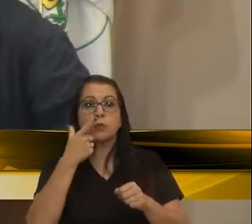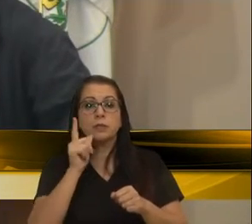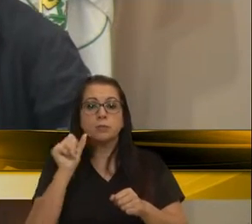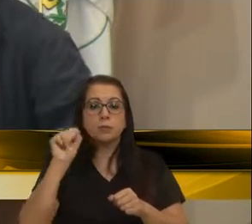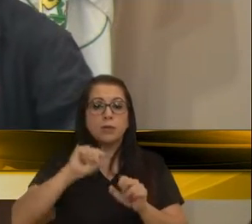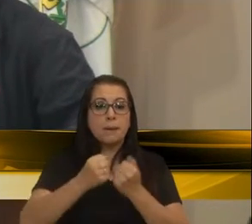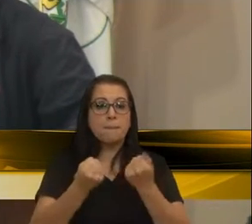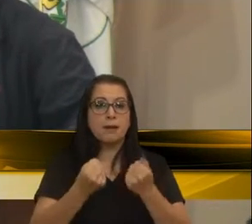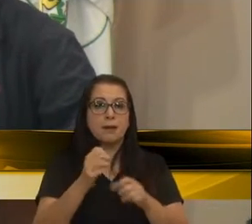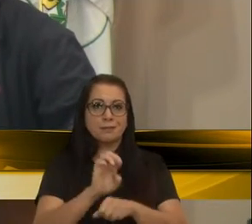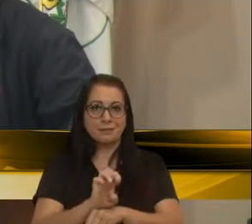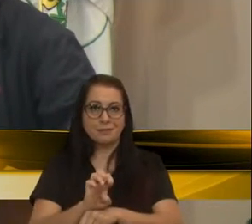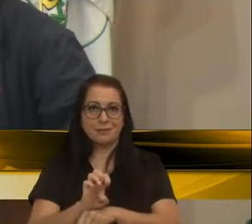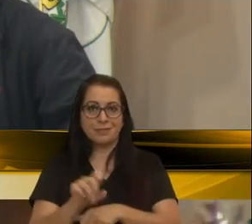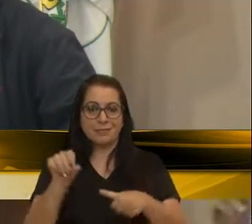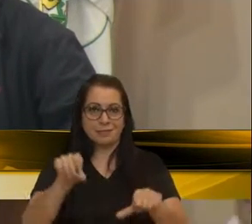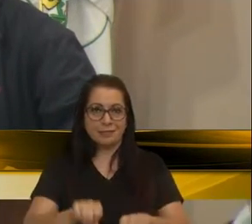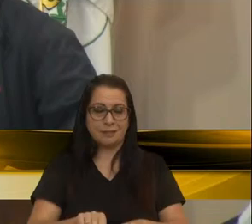um estado.